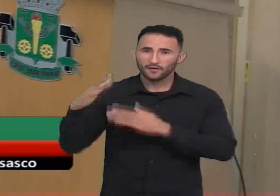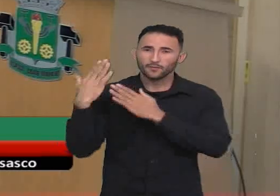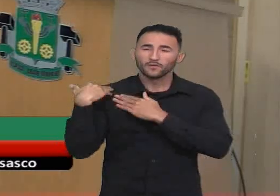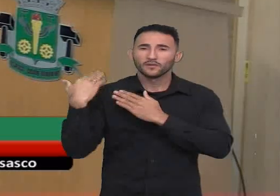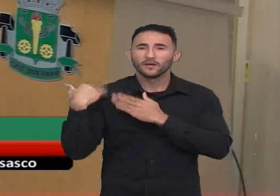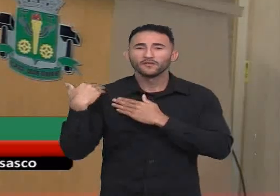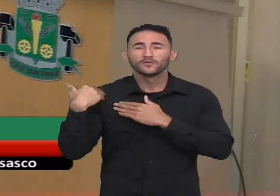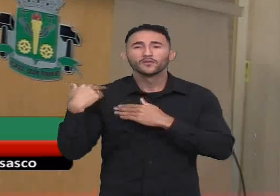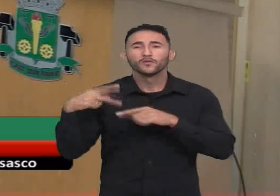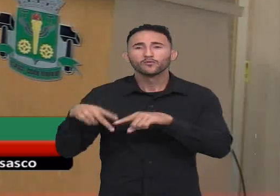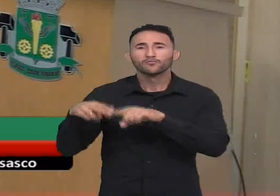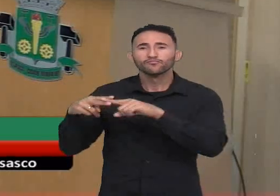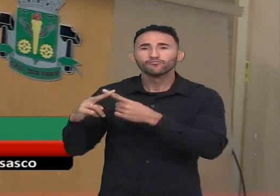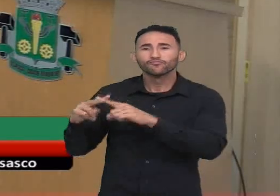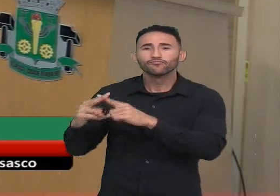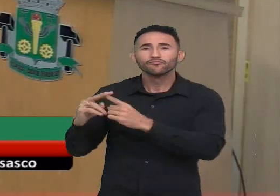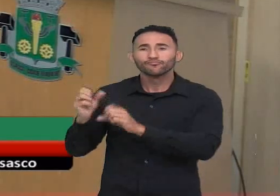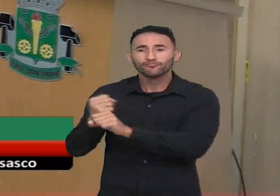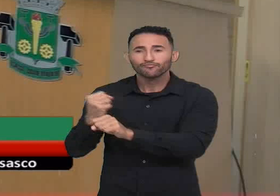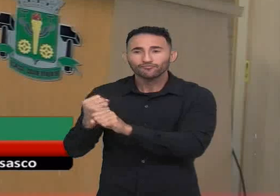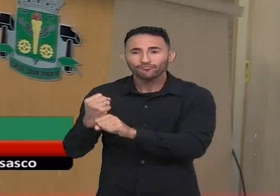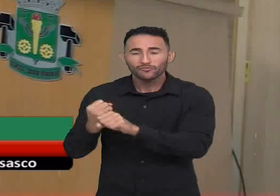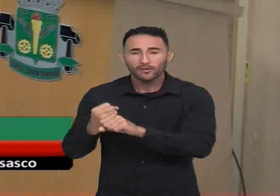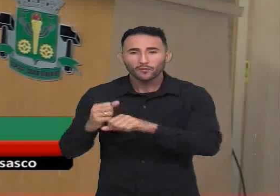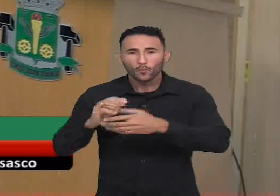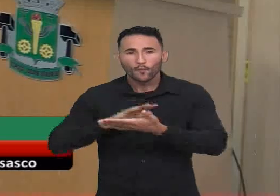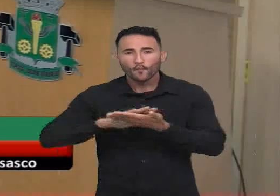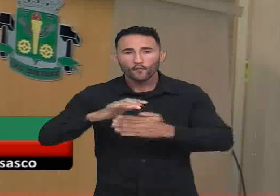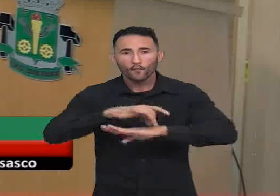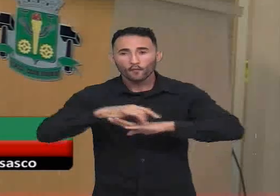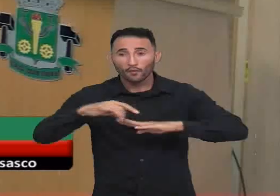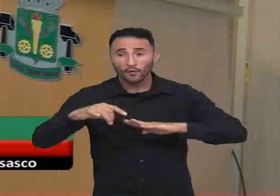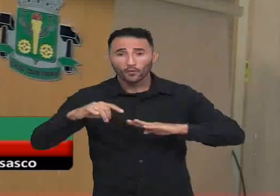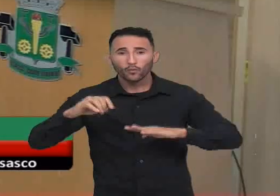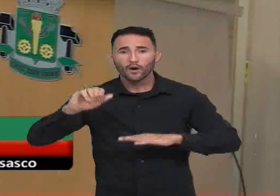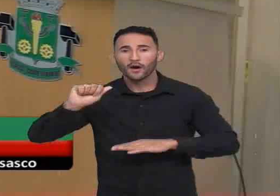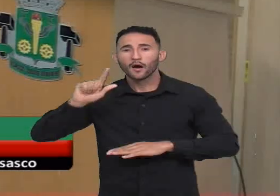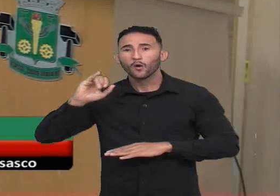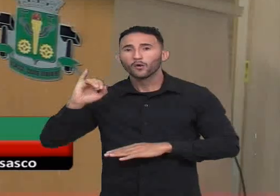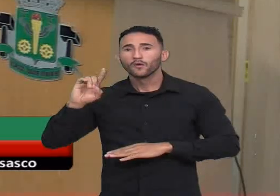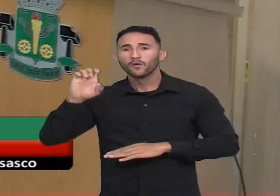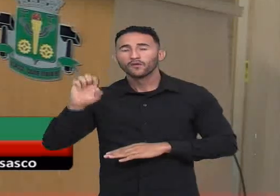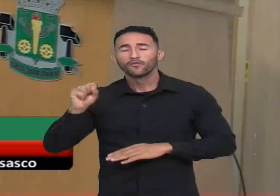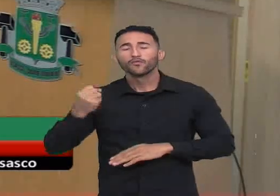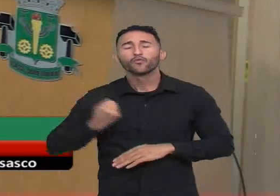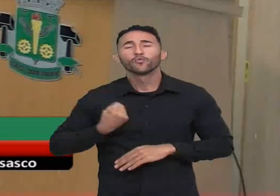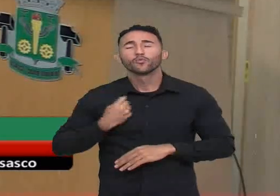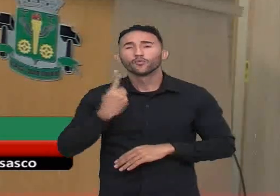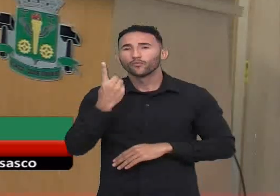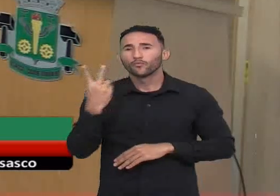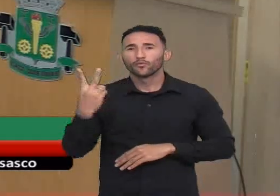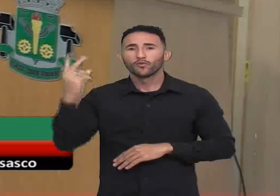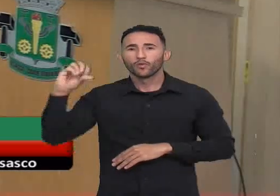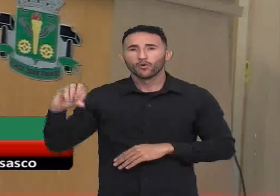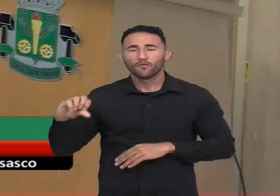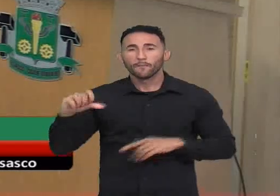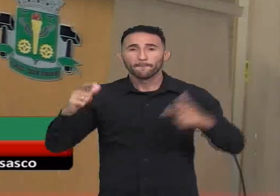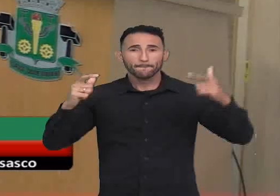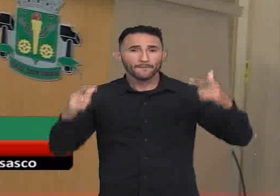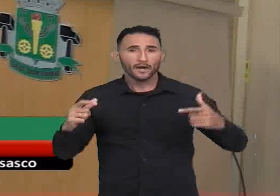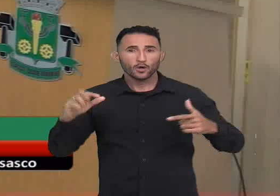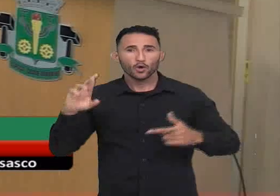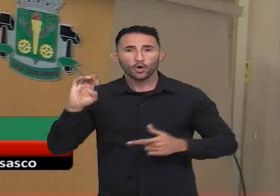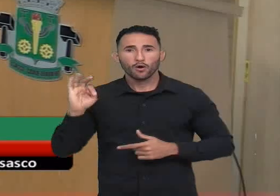competente conserto de afundamento asfáltico da rua José Alcides dos Santos, número 129, no bairro Jardim